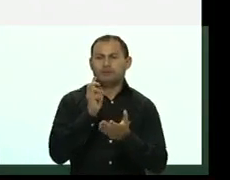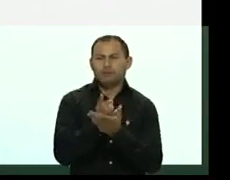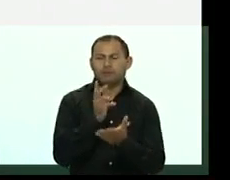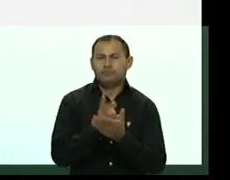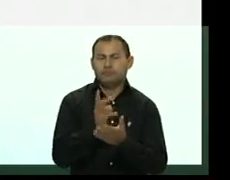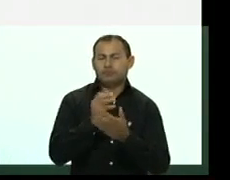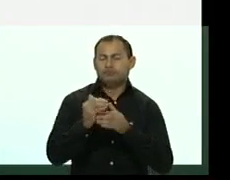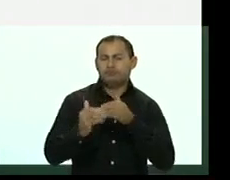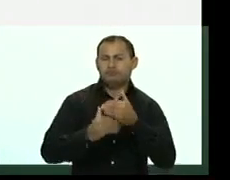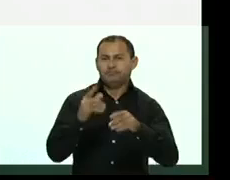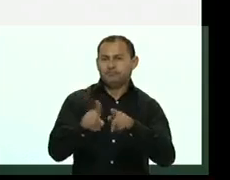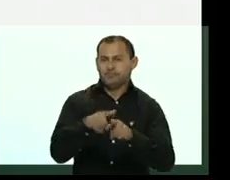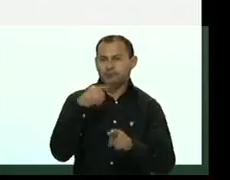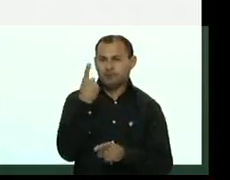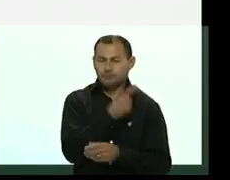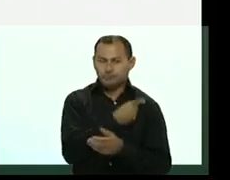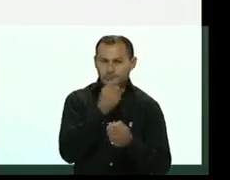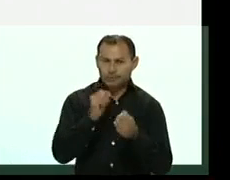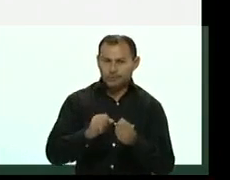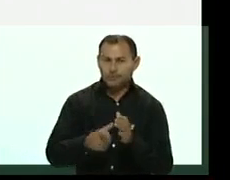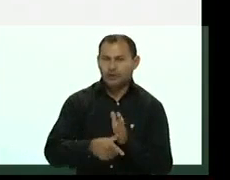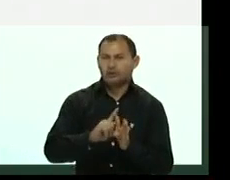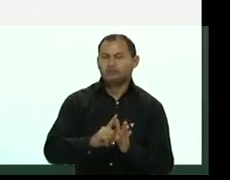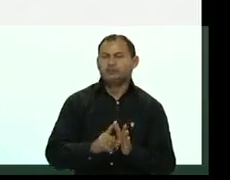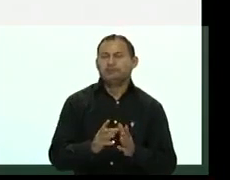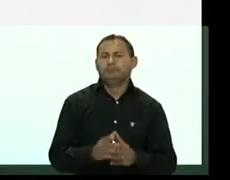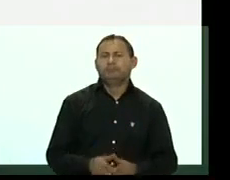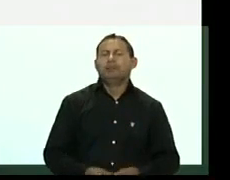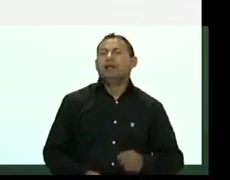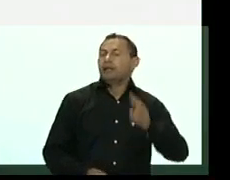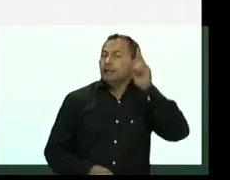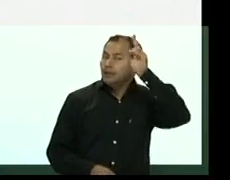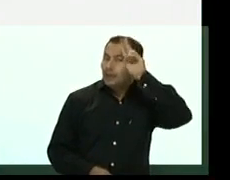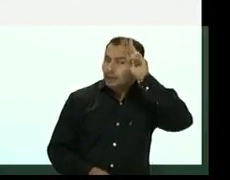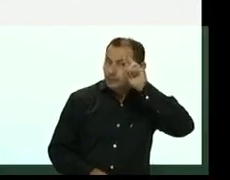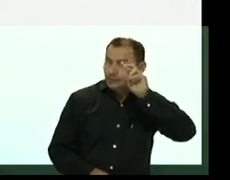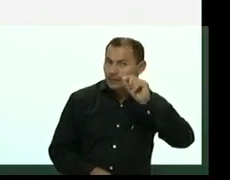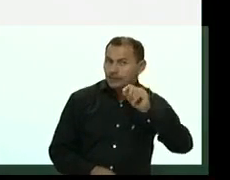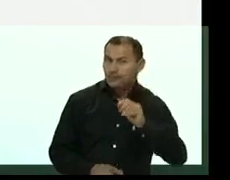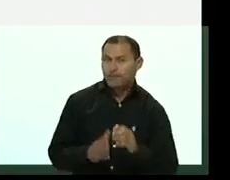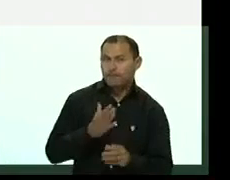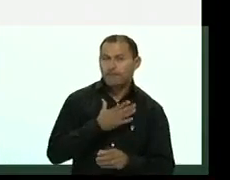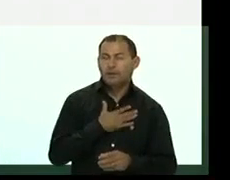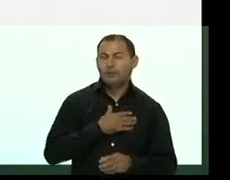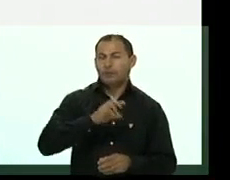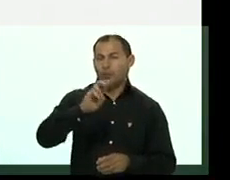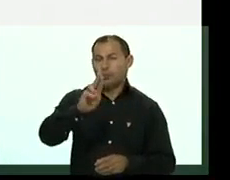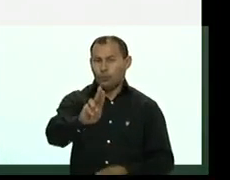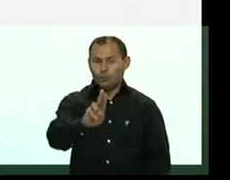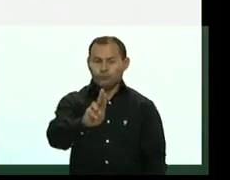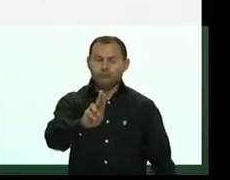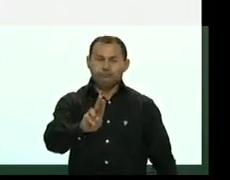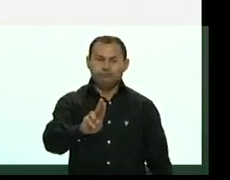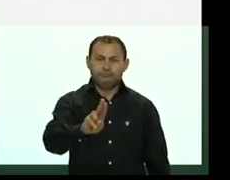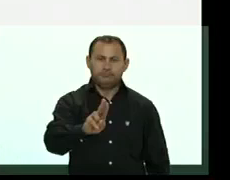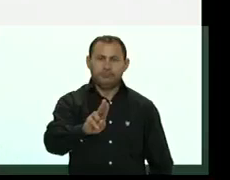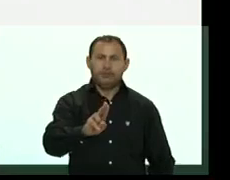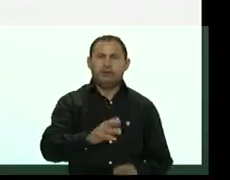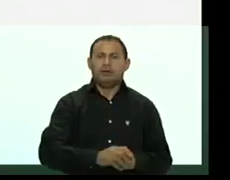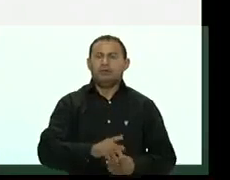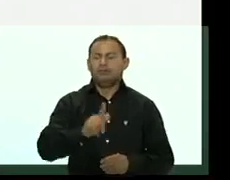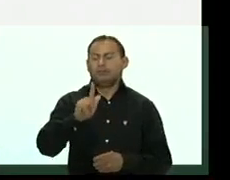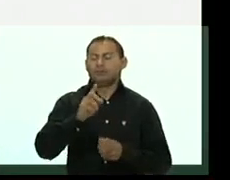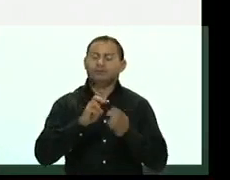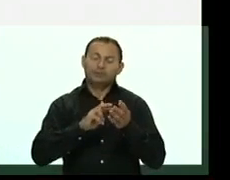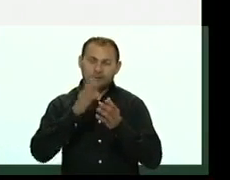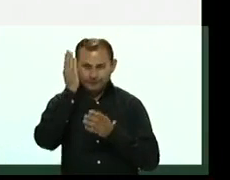aquele mesmo procedimento que a gente já havia feito. Tá? Lembre-se o seguinte, que o meu u vai ser o meu g de